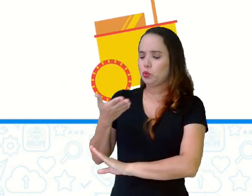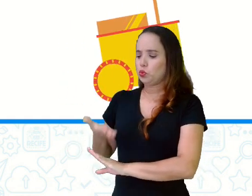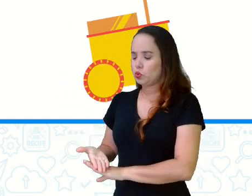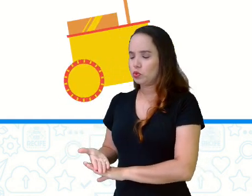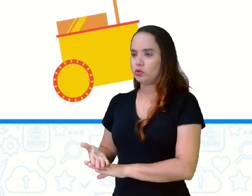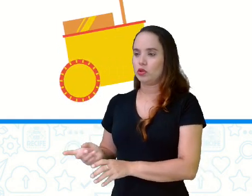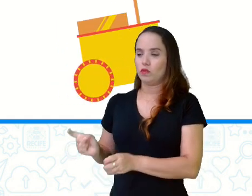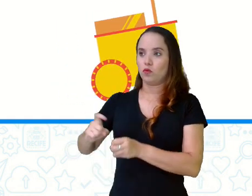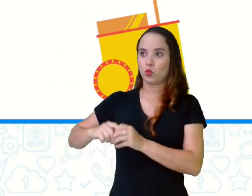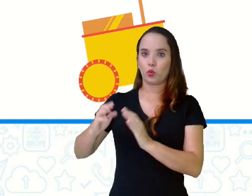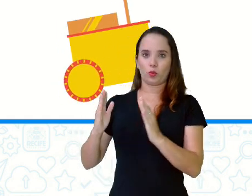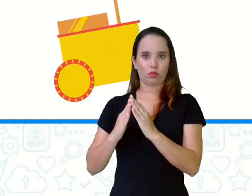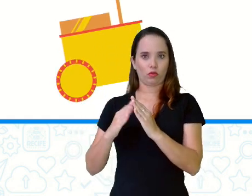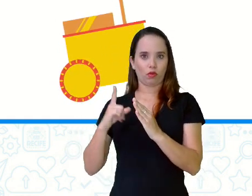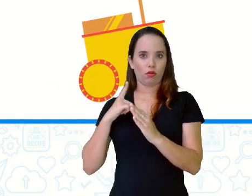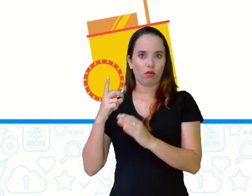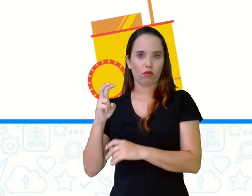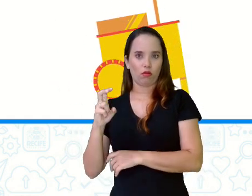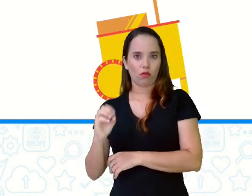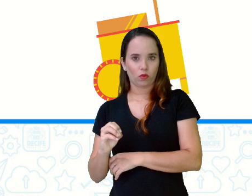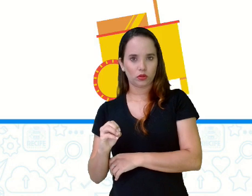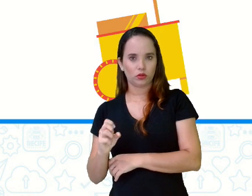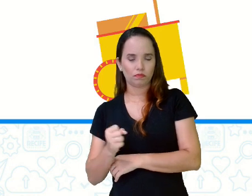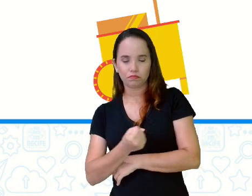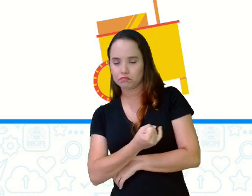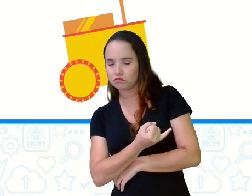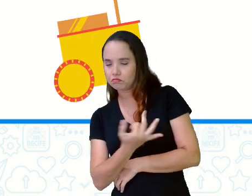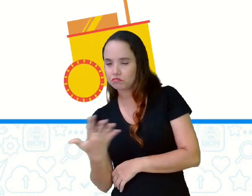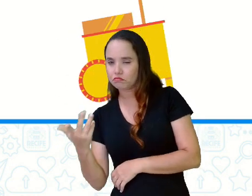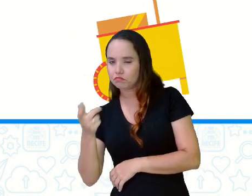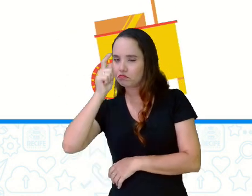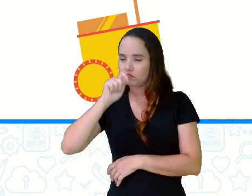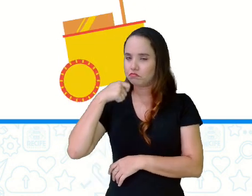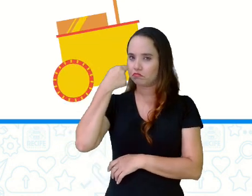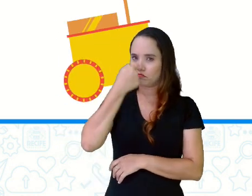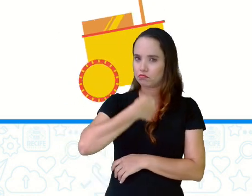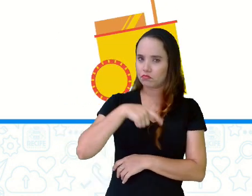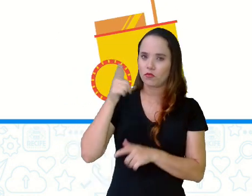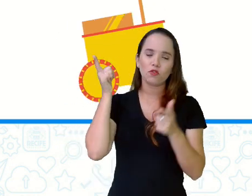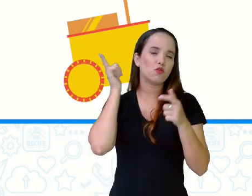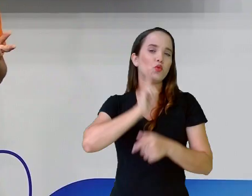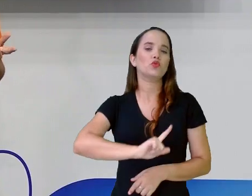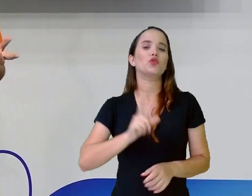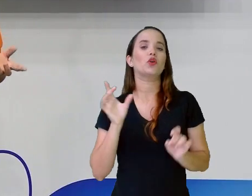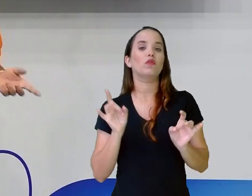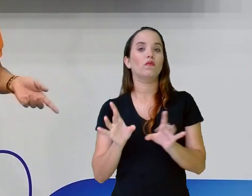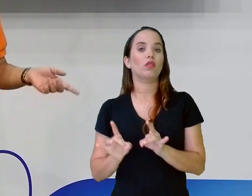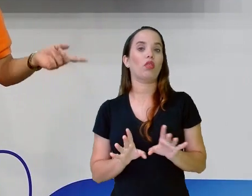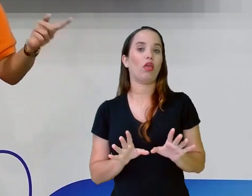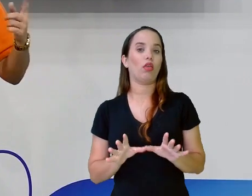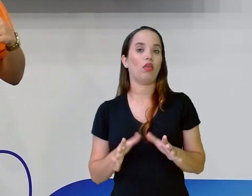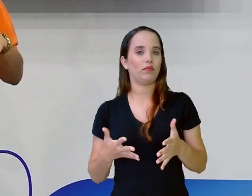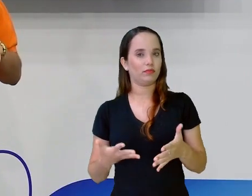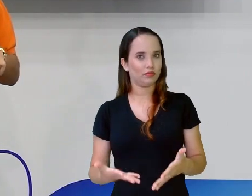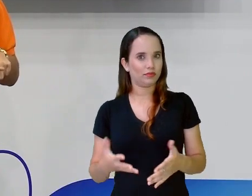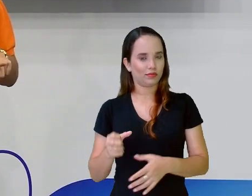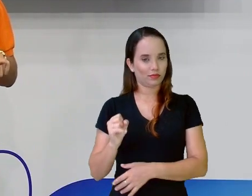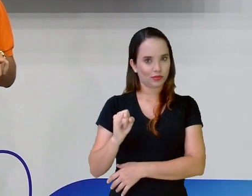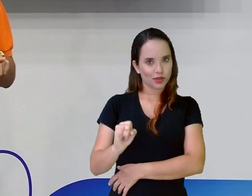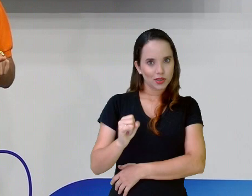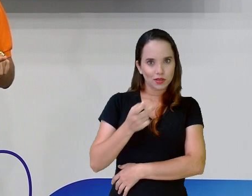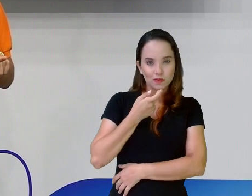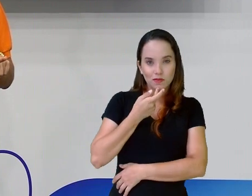Quantos picolés ele conseguiu vender? Diferença de valores. Se a gente está